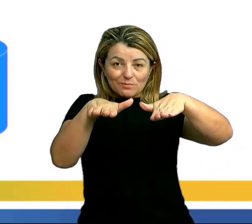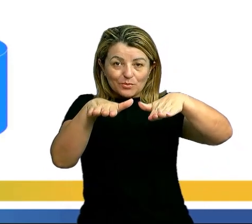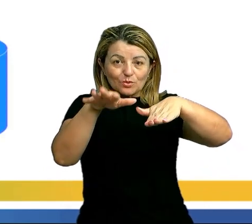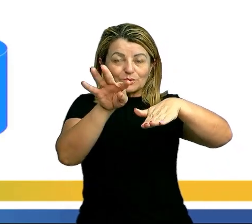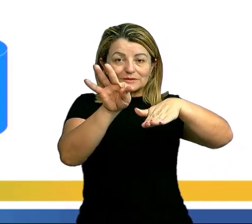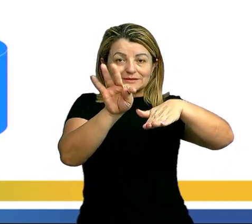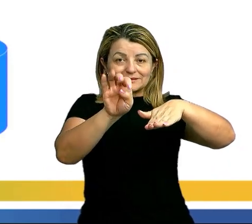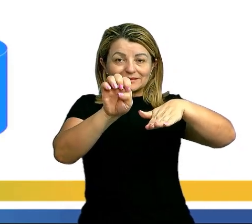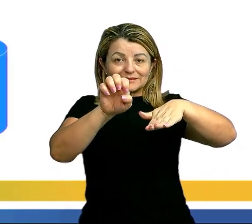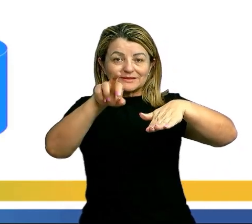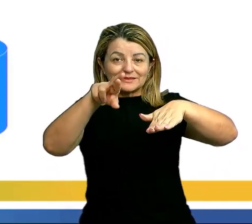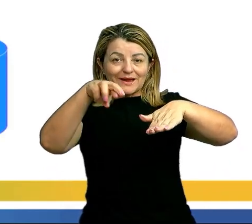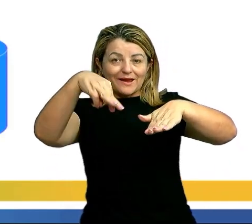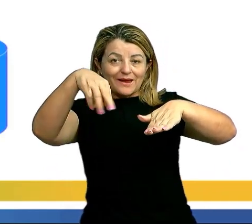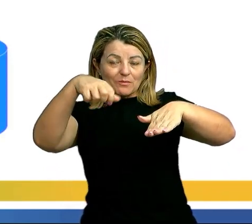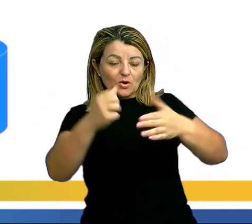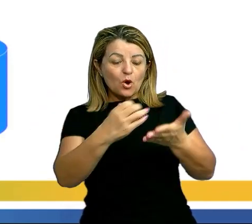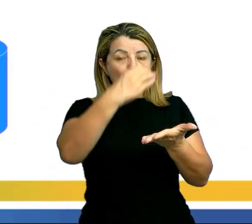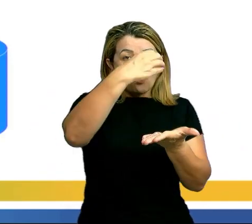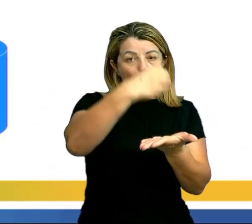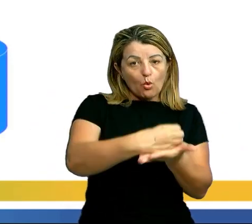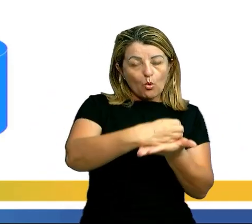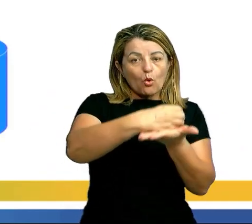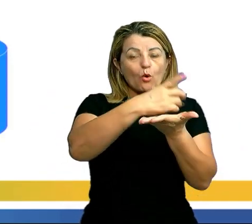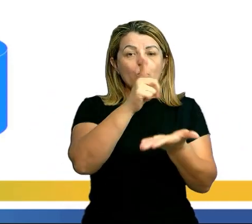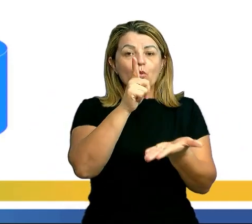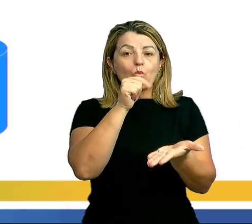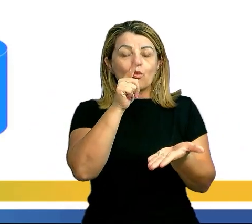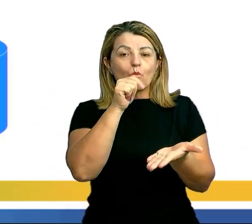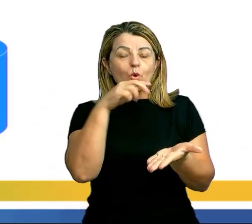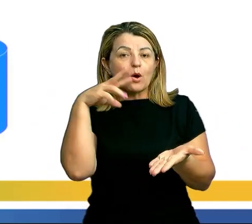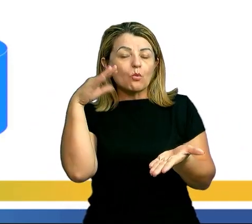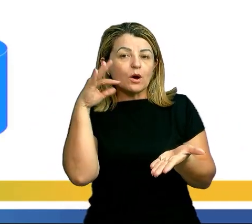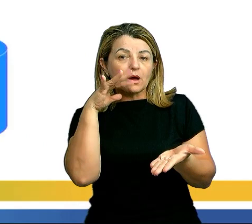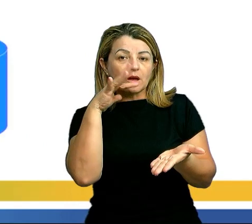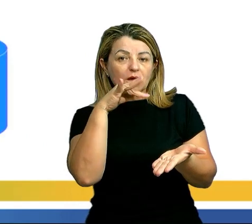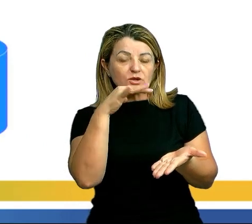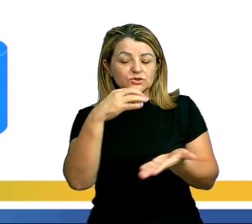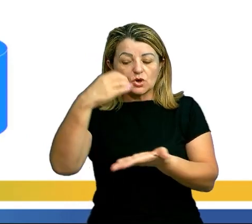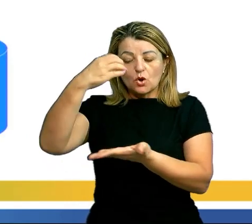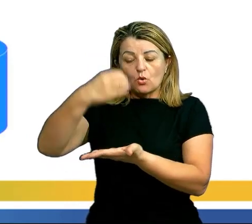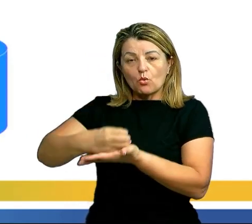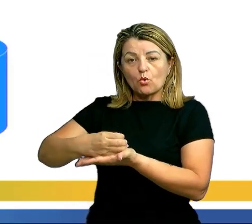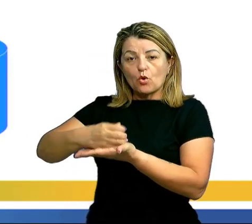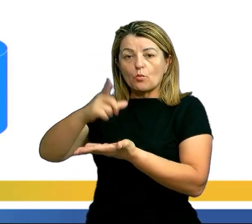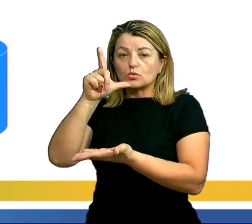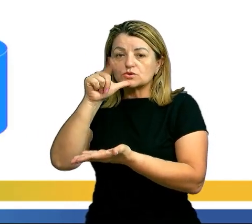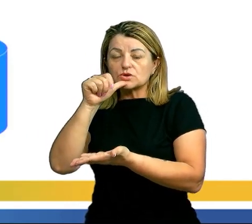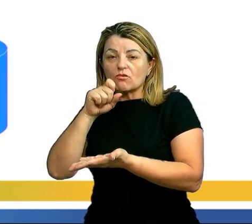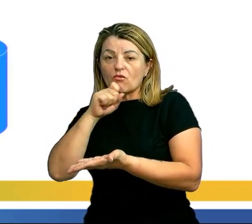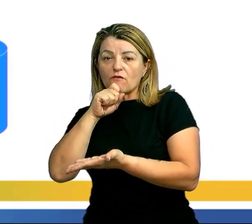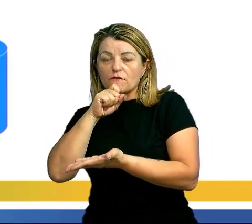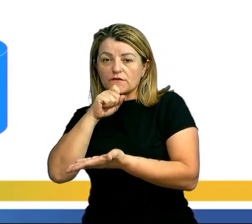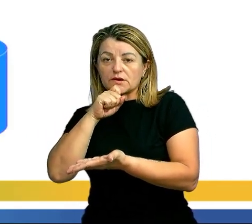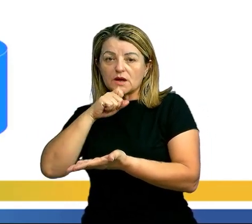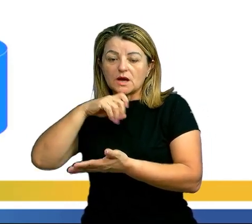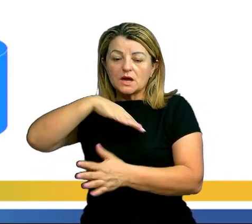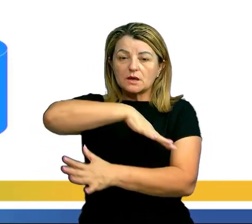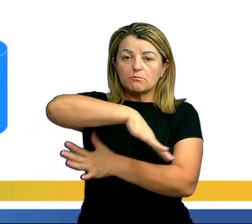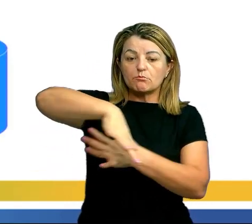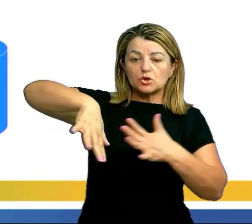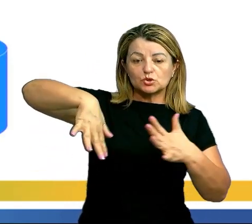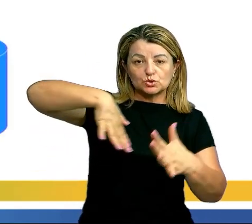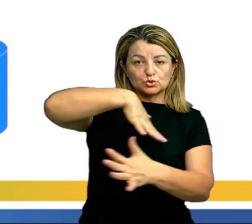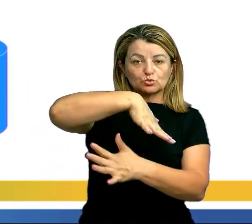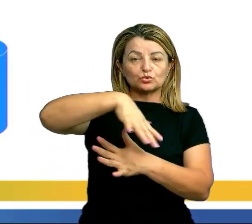você pega um copo de água quente e um copo de água fria e mistura esses dois copos, a partir de um determinado momento, essa água vai entrar